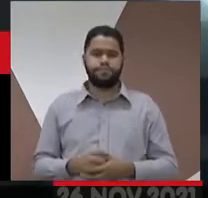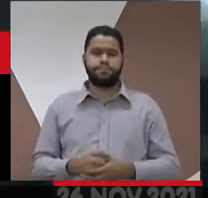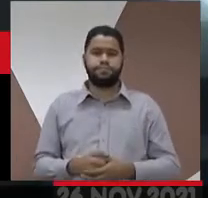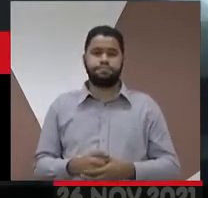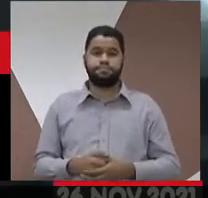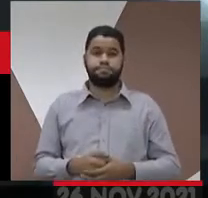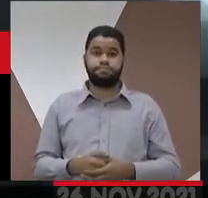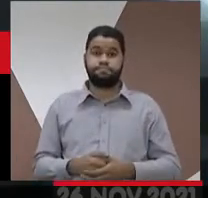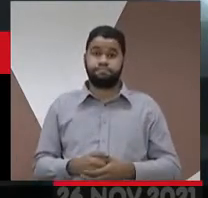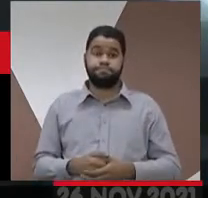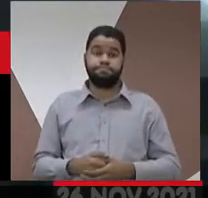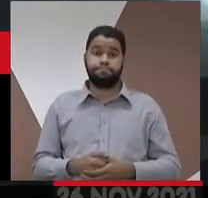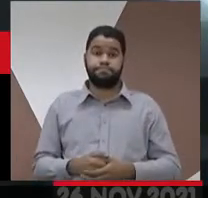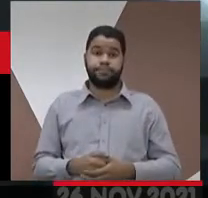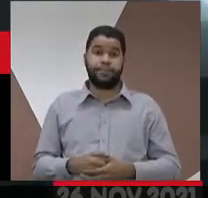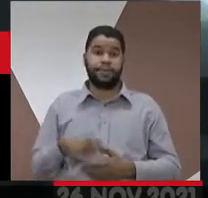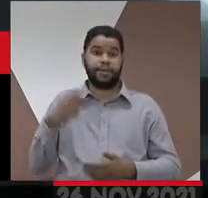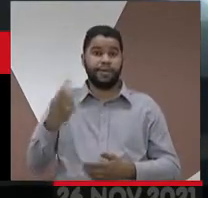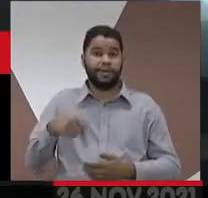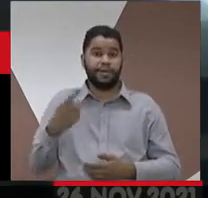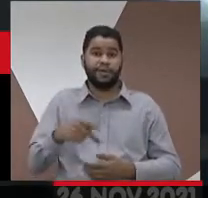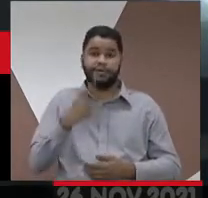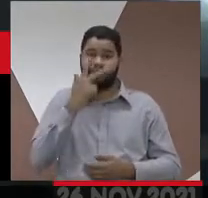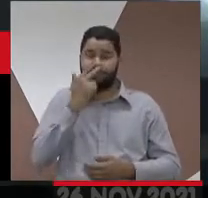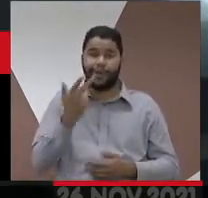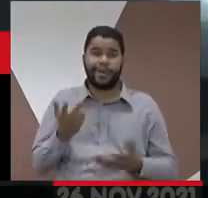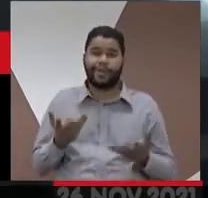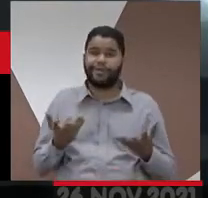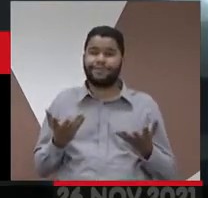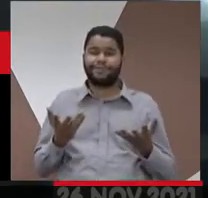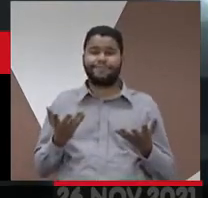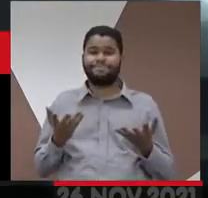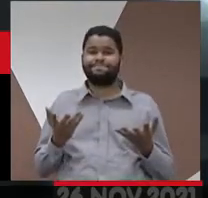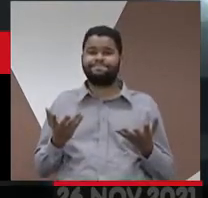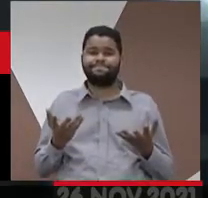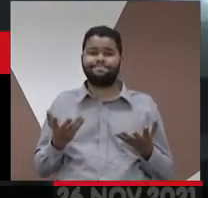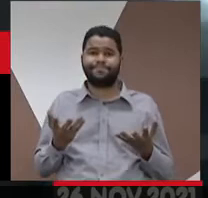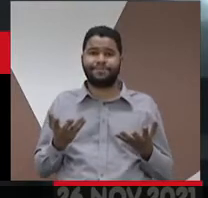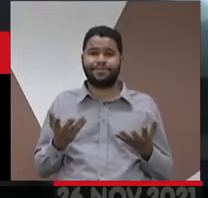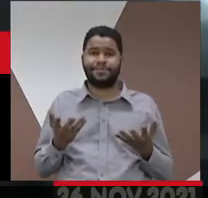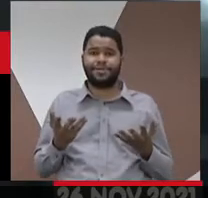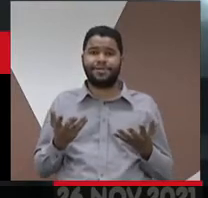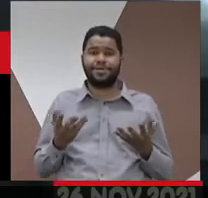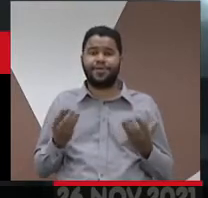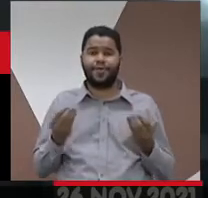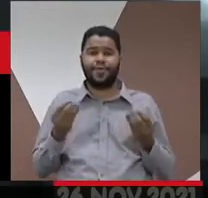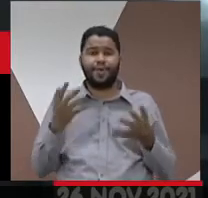isso não está devidamente calculado. Isso capta só o trânsito